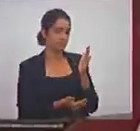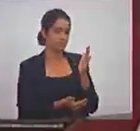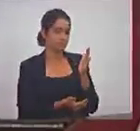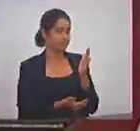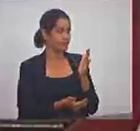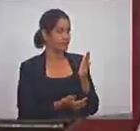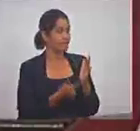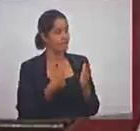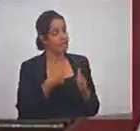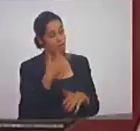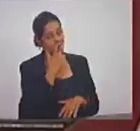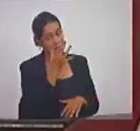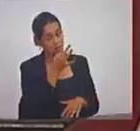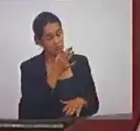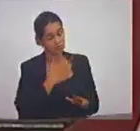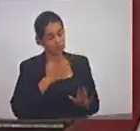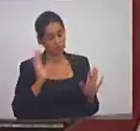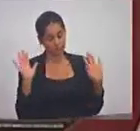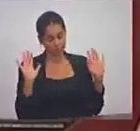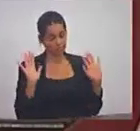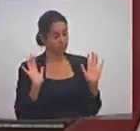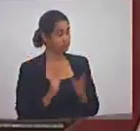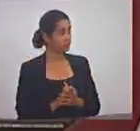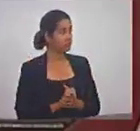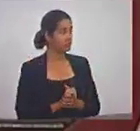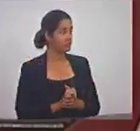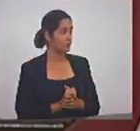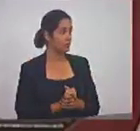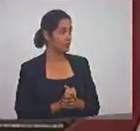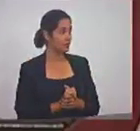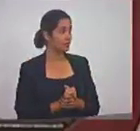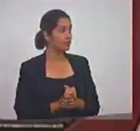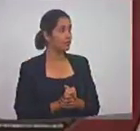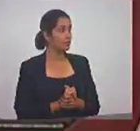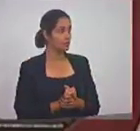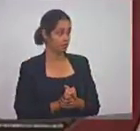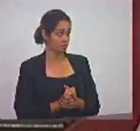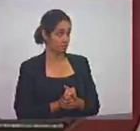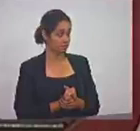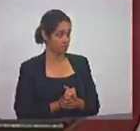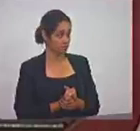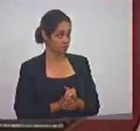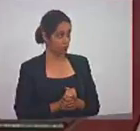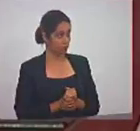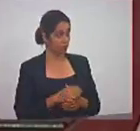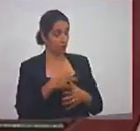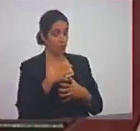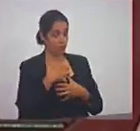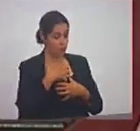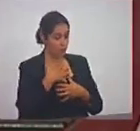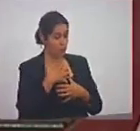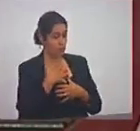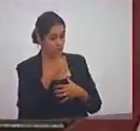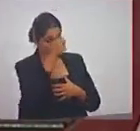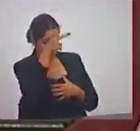não posso garantir 100%, mas, pelo jeito dele, pela exoneração que ele fez do Emerson quando estava no Recursos Humanos, que ele